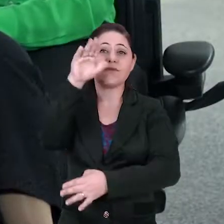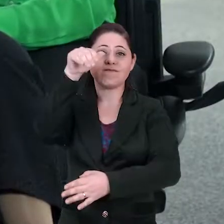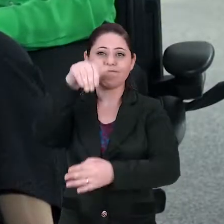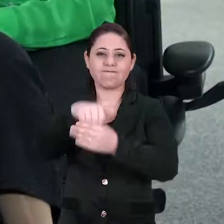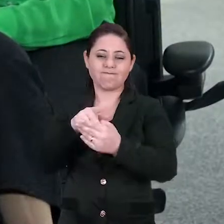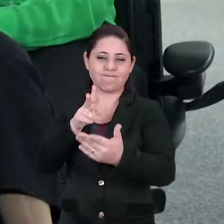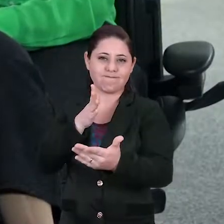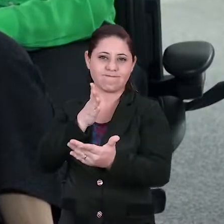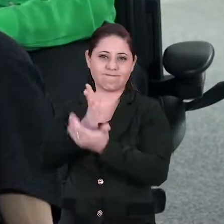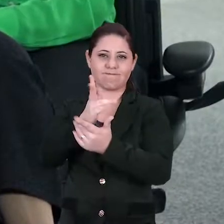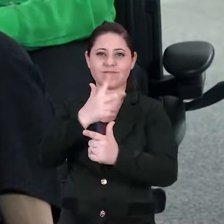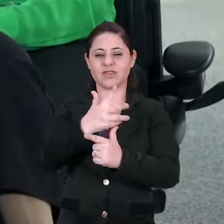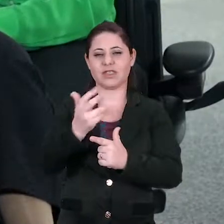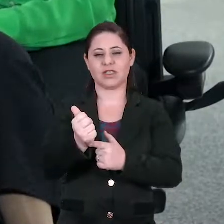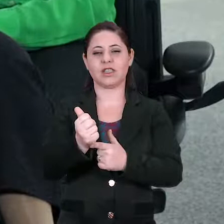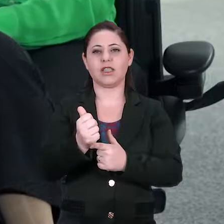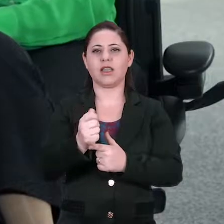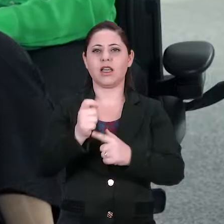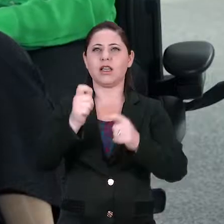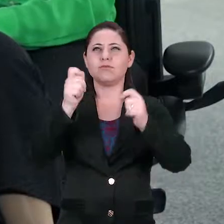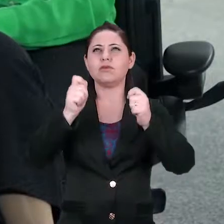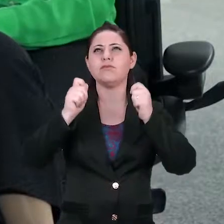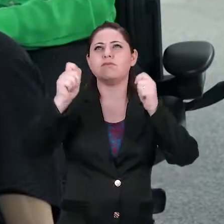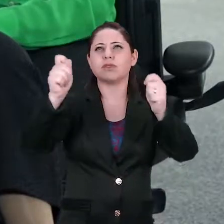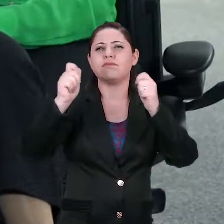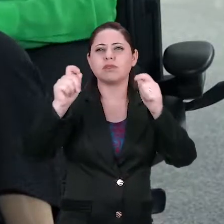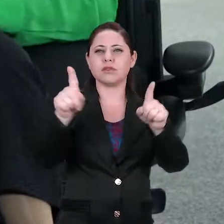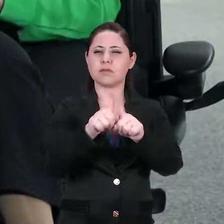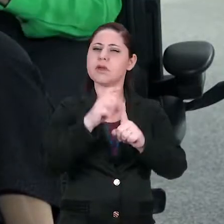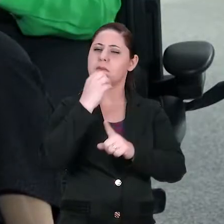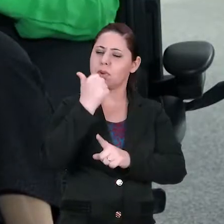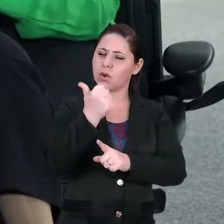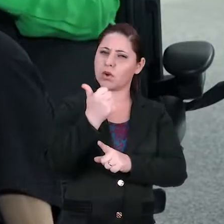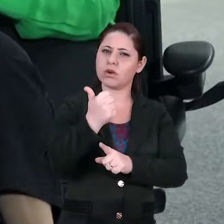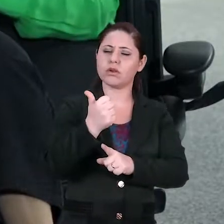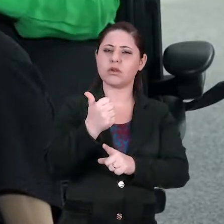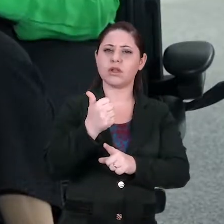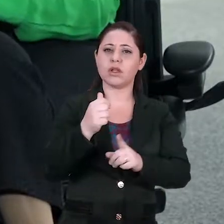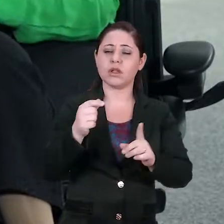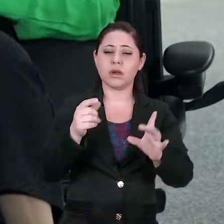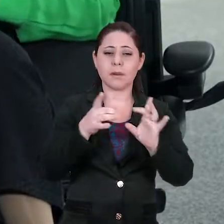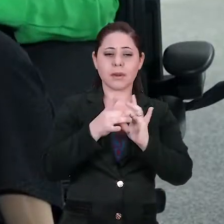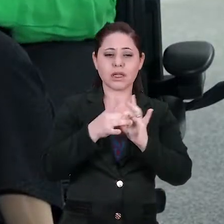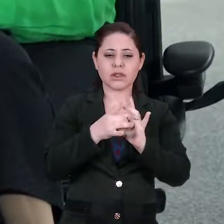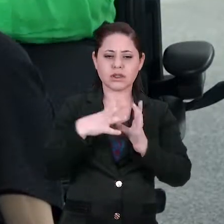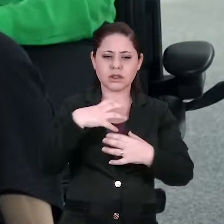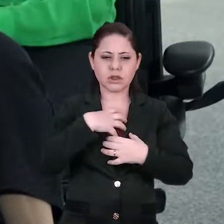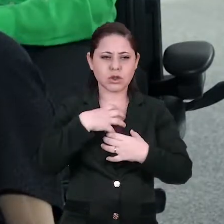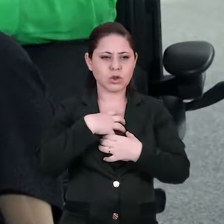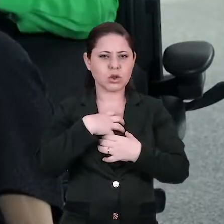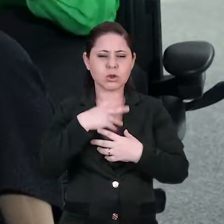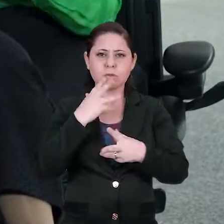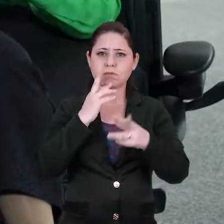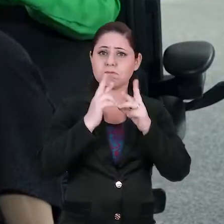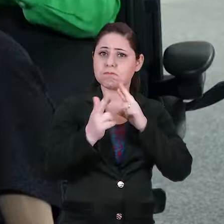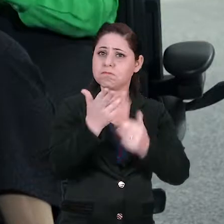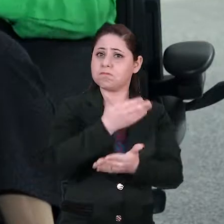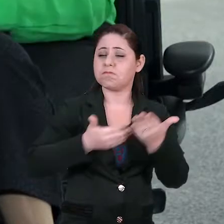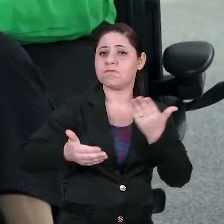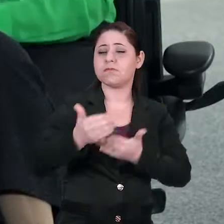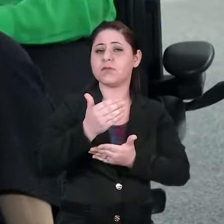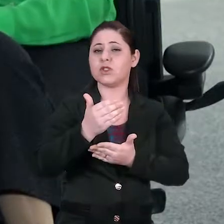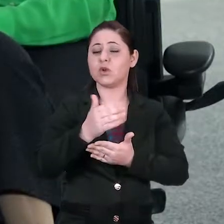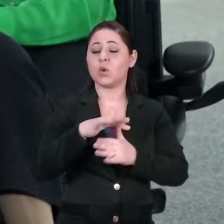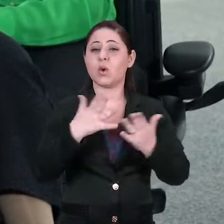uma campanha também muito boa que fizemos com o Nelsinho e tivemos uma sintonia muito grande durante a campanha e mesmo depois quando